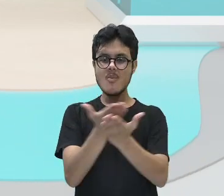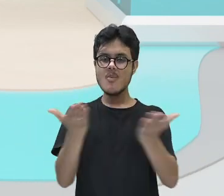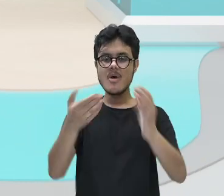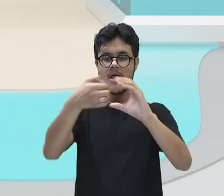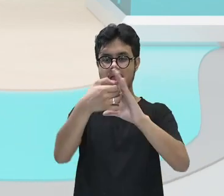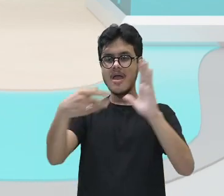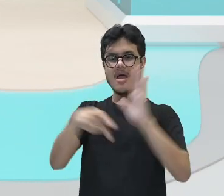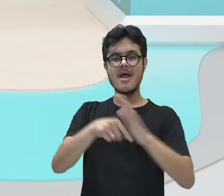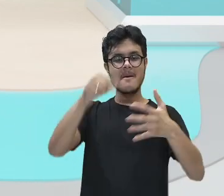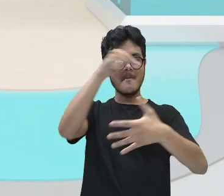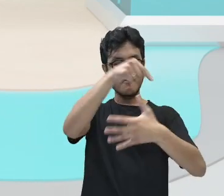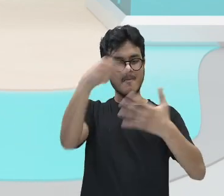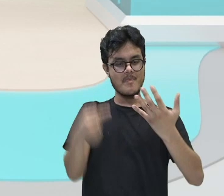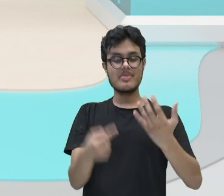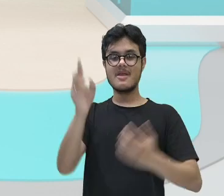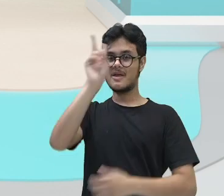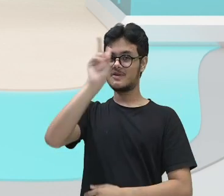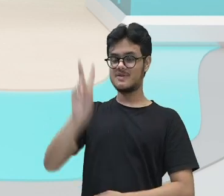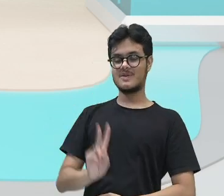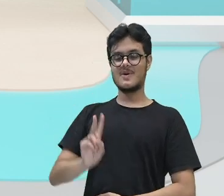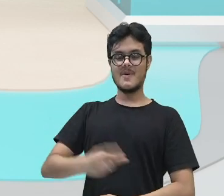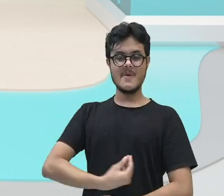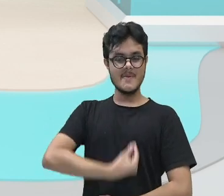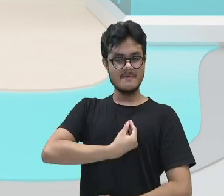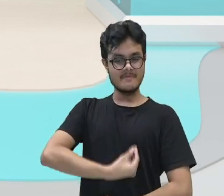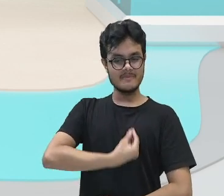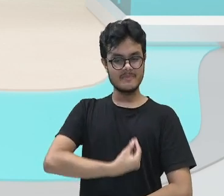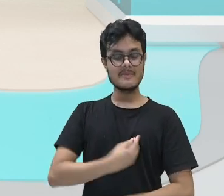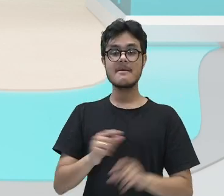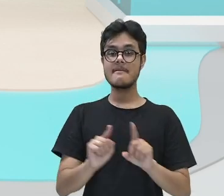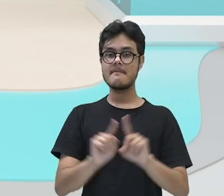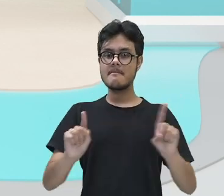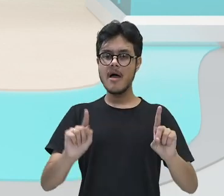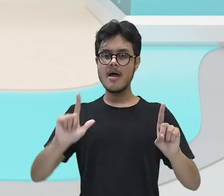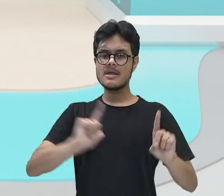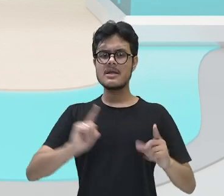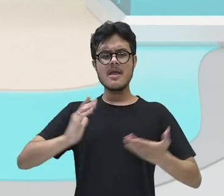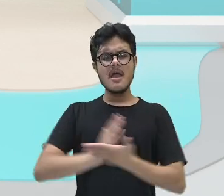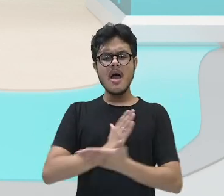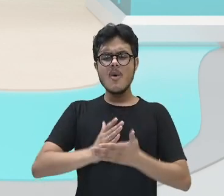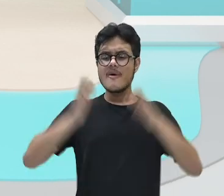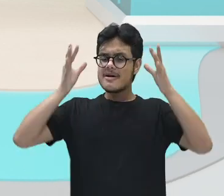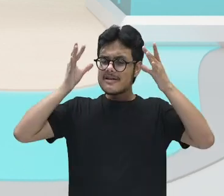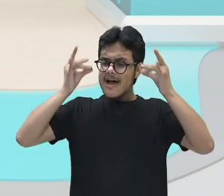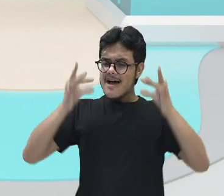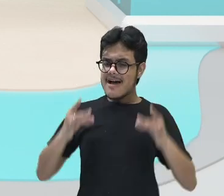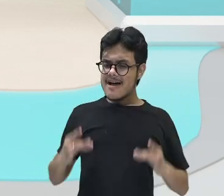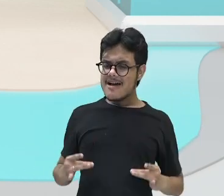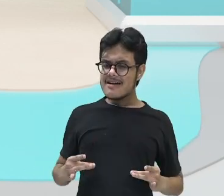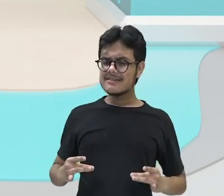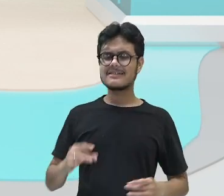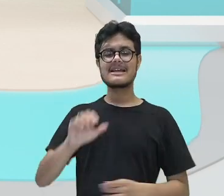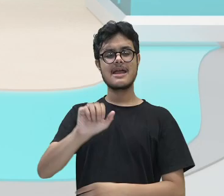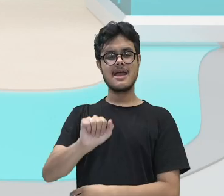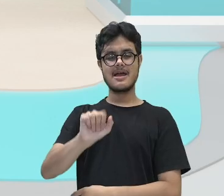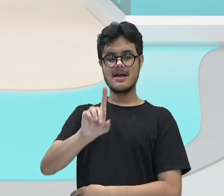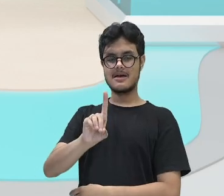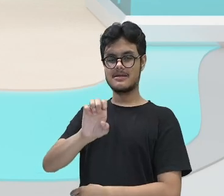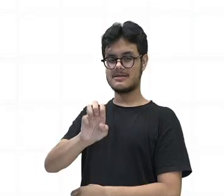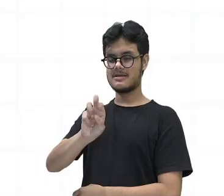para determinar a característica de cada personagem. Mas nós temos também